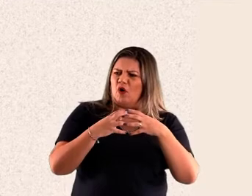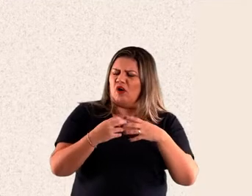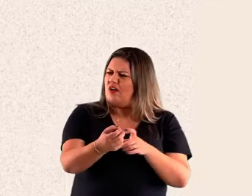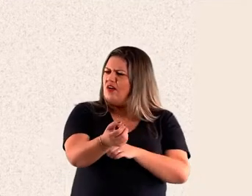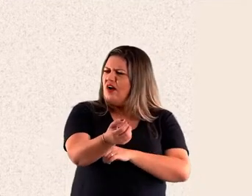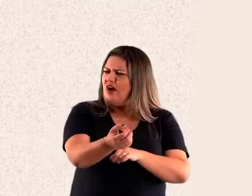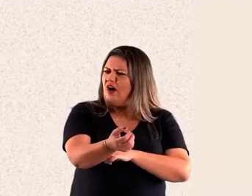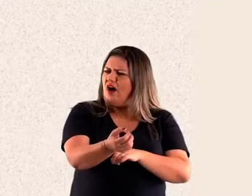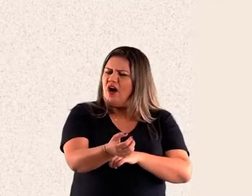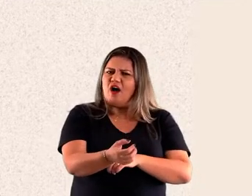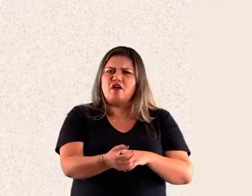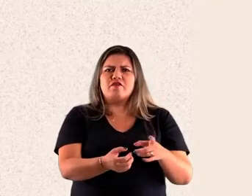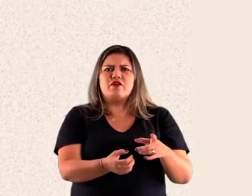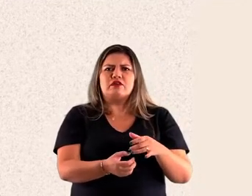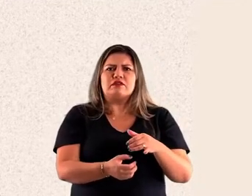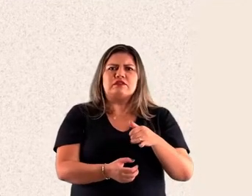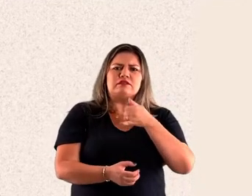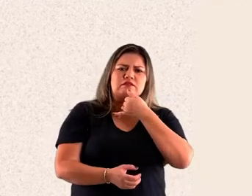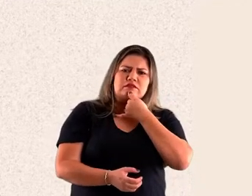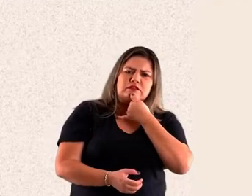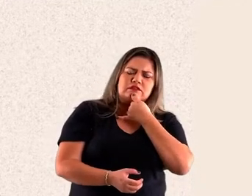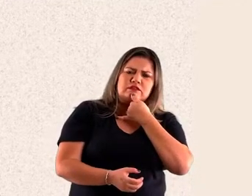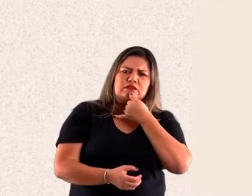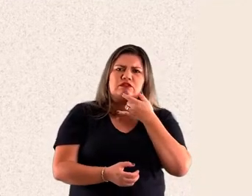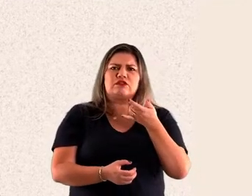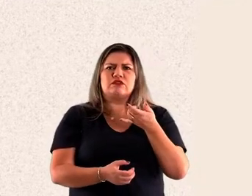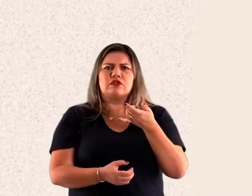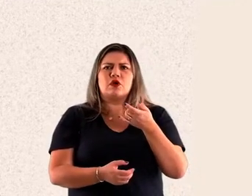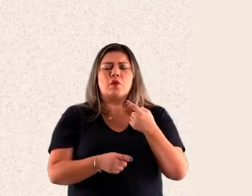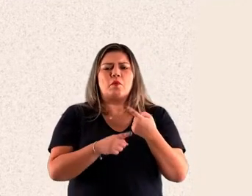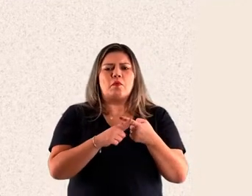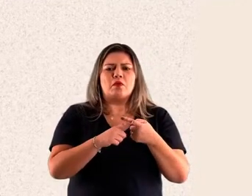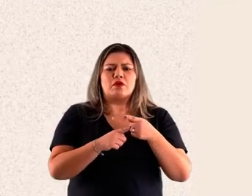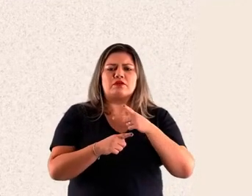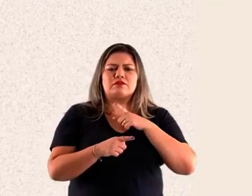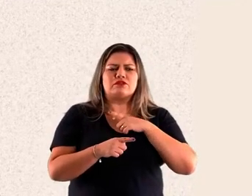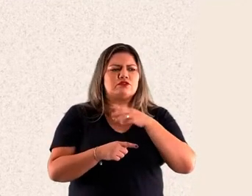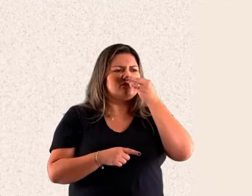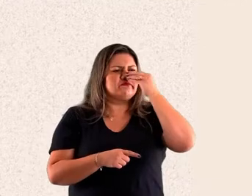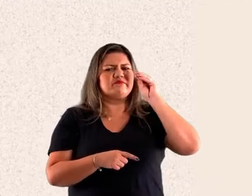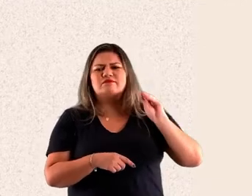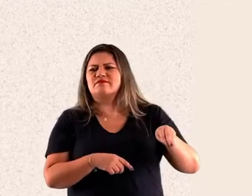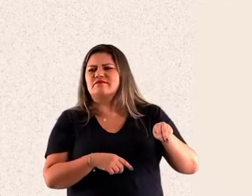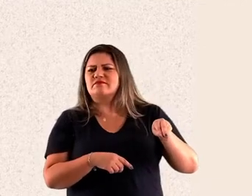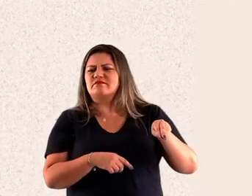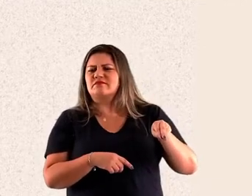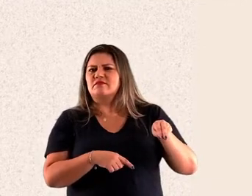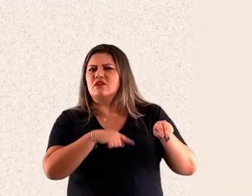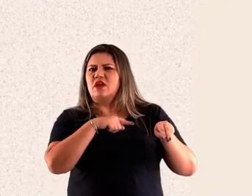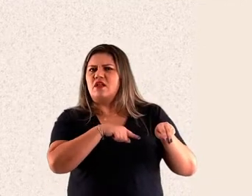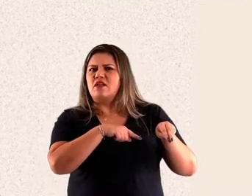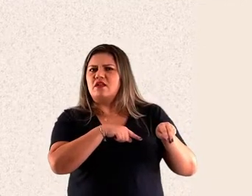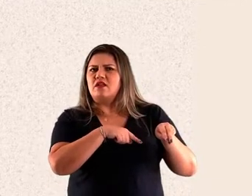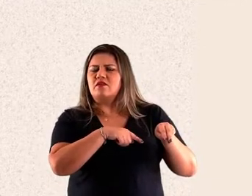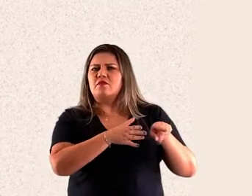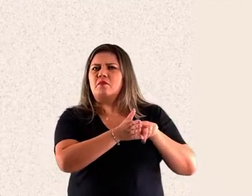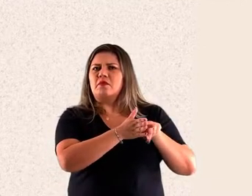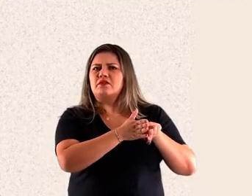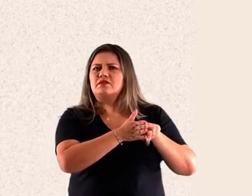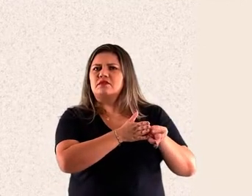raiva frustrado os outros meio deprimidos porque tinham sido rejeitados ali e